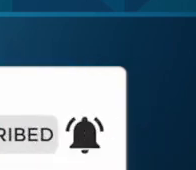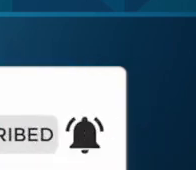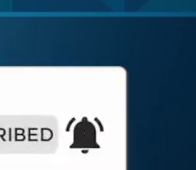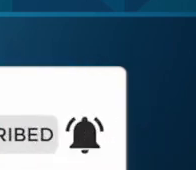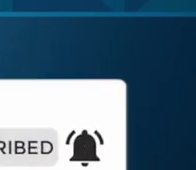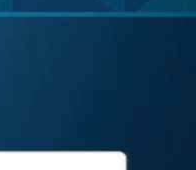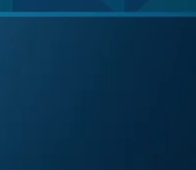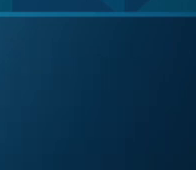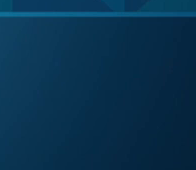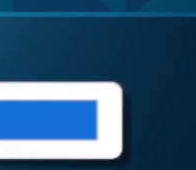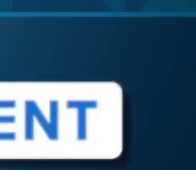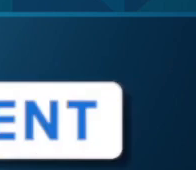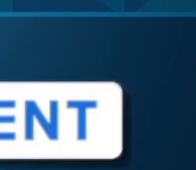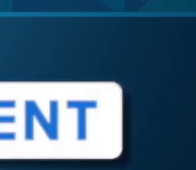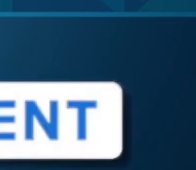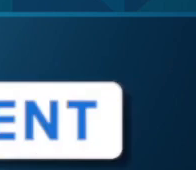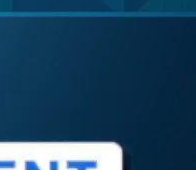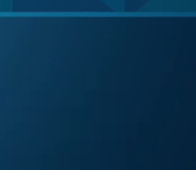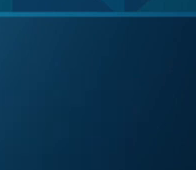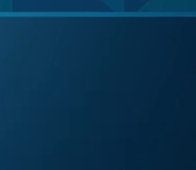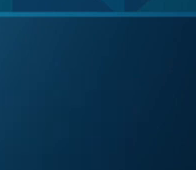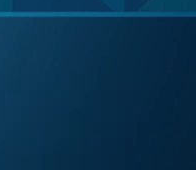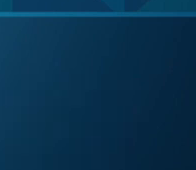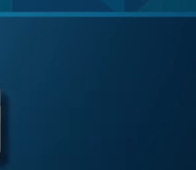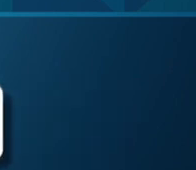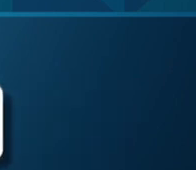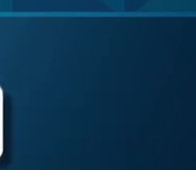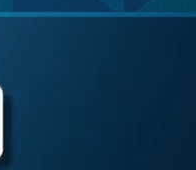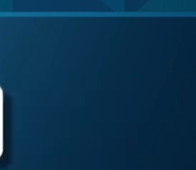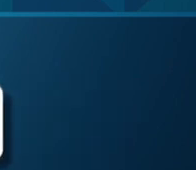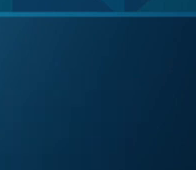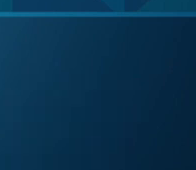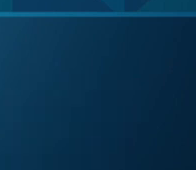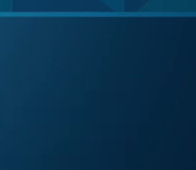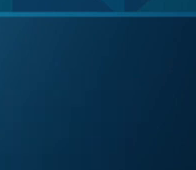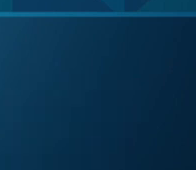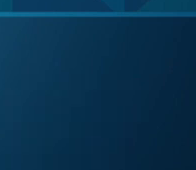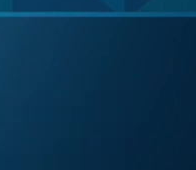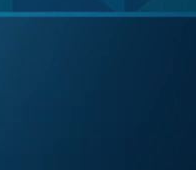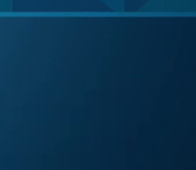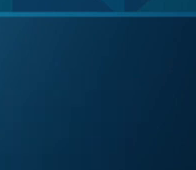botão notificação. Fo comentário no fahetutan va media social siraseluk.